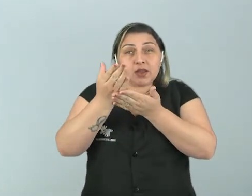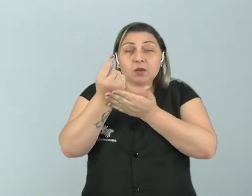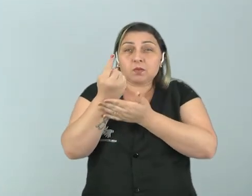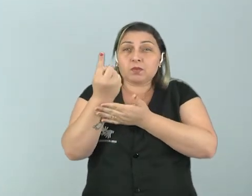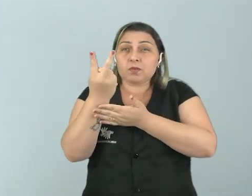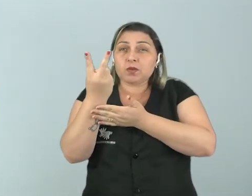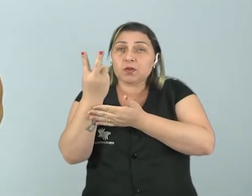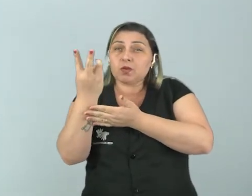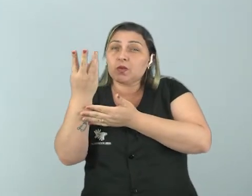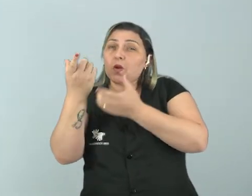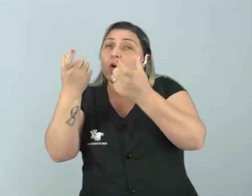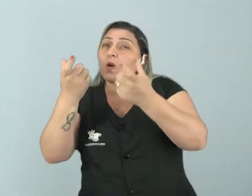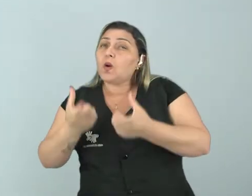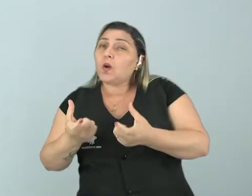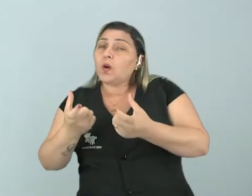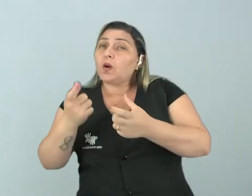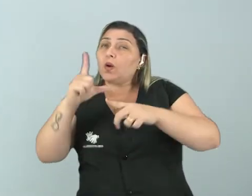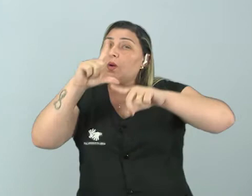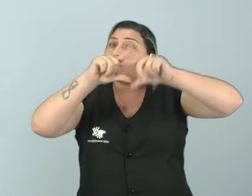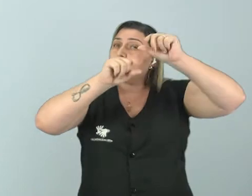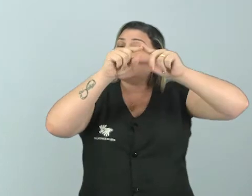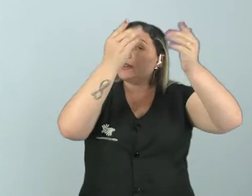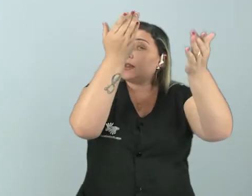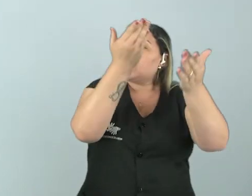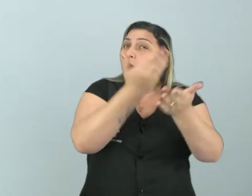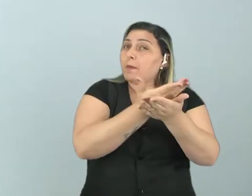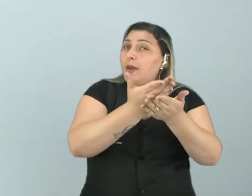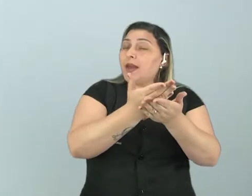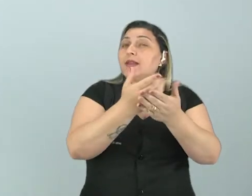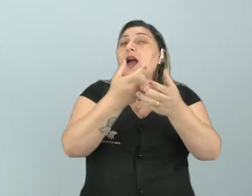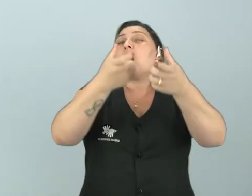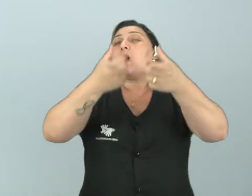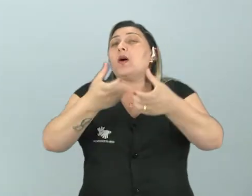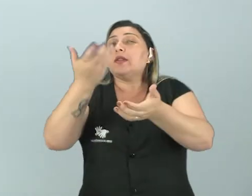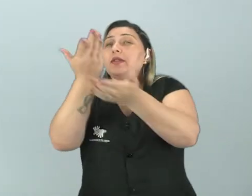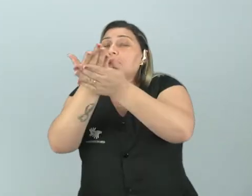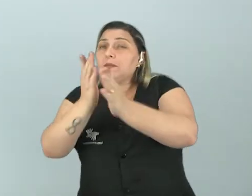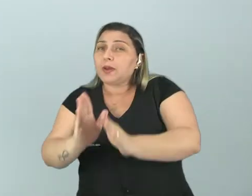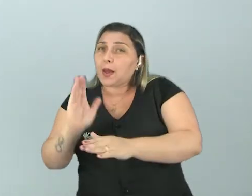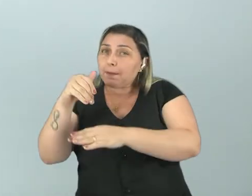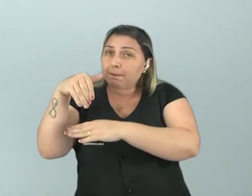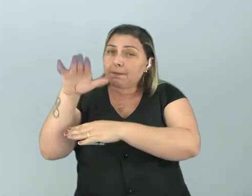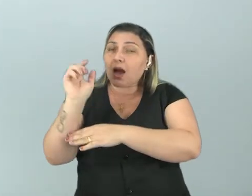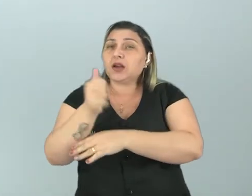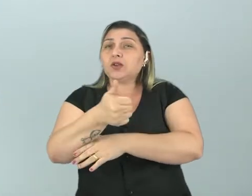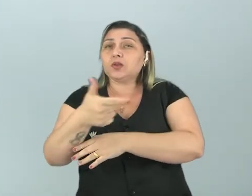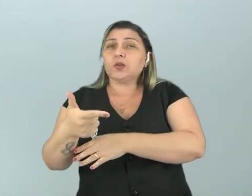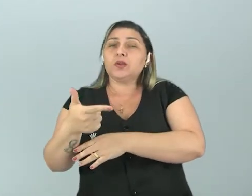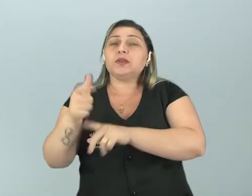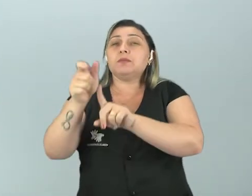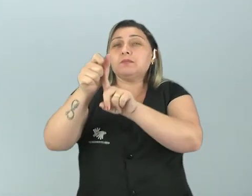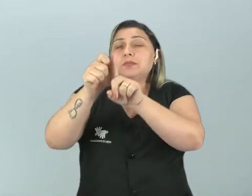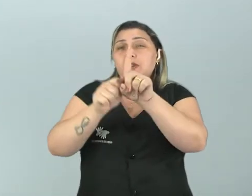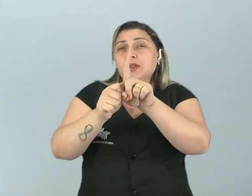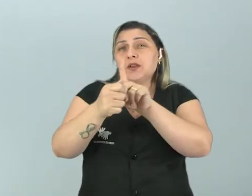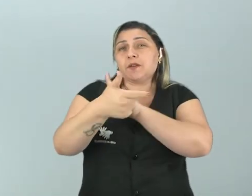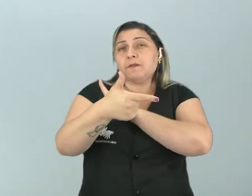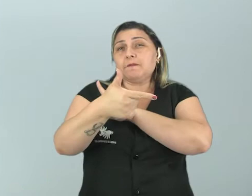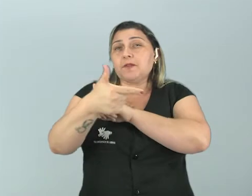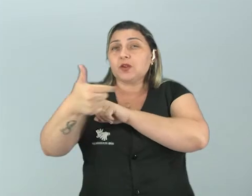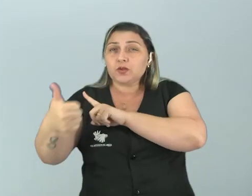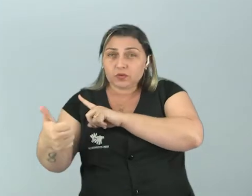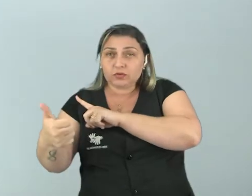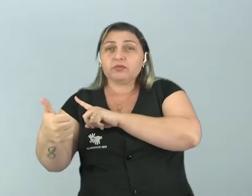contar onde começa uma constelação, onde termina a constelação, nós vimos aí que ia ser mais de 12 meses, iam durar 21,